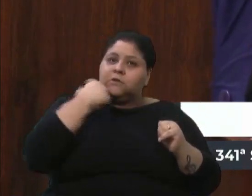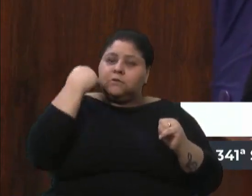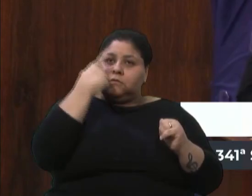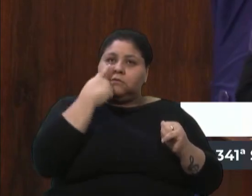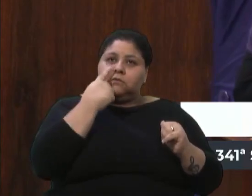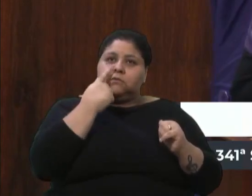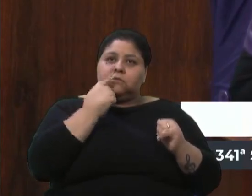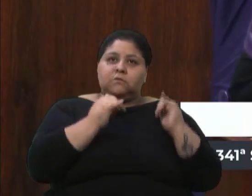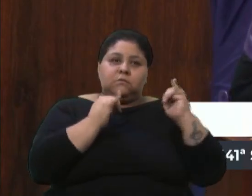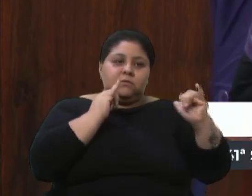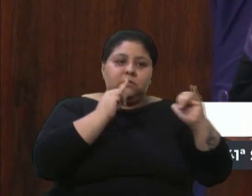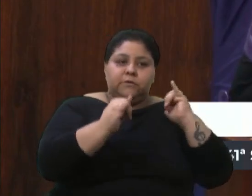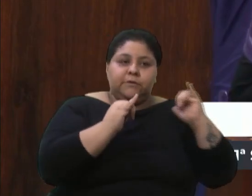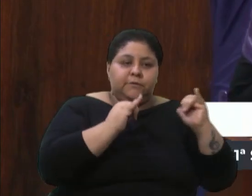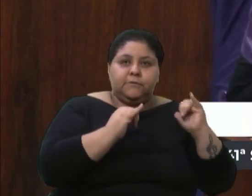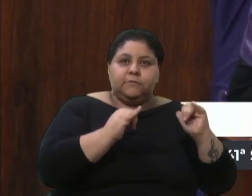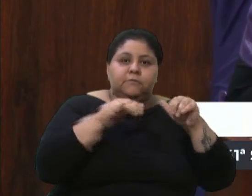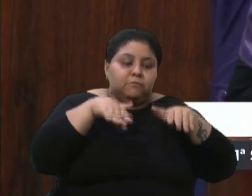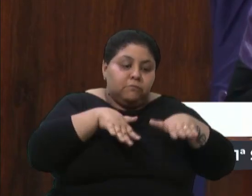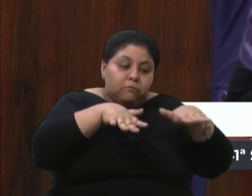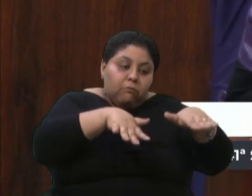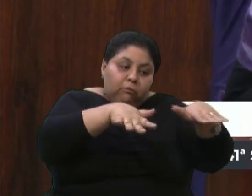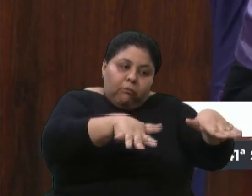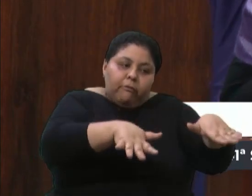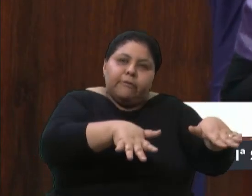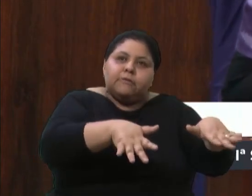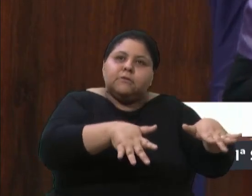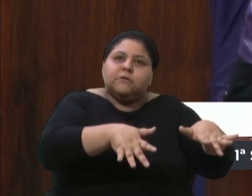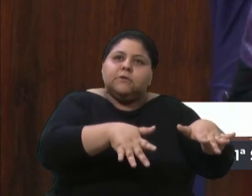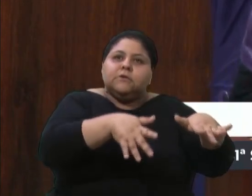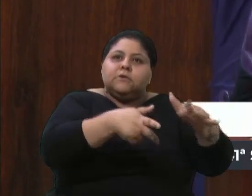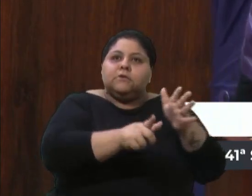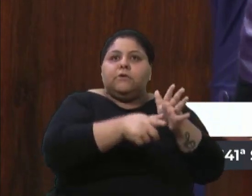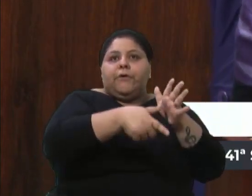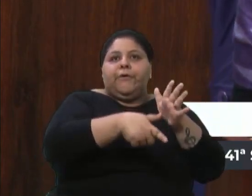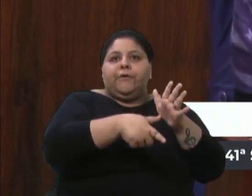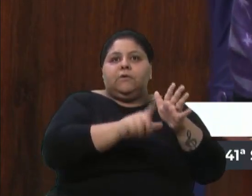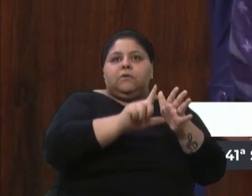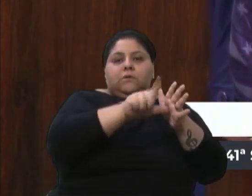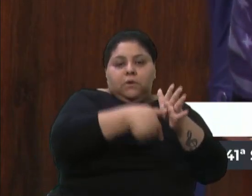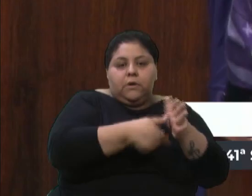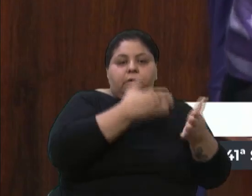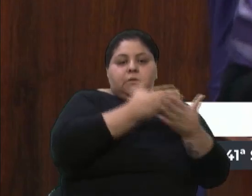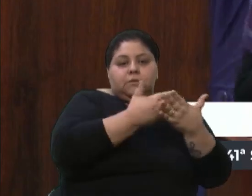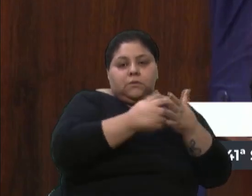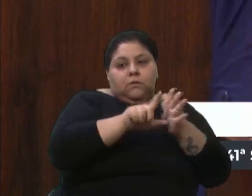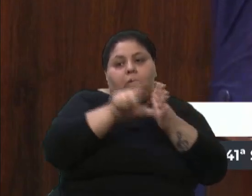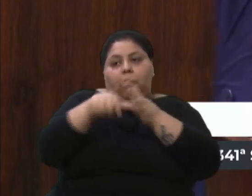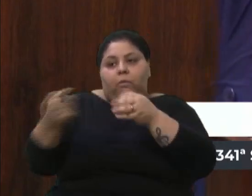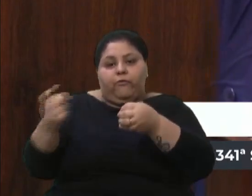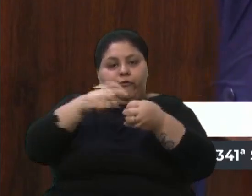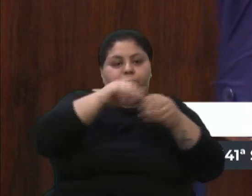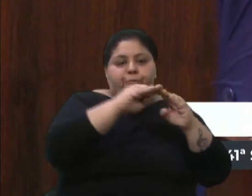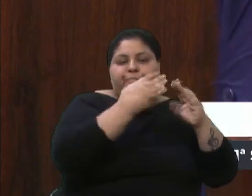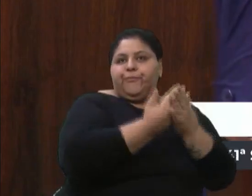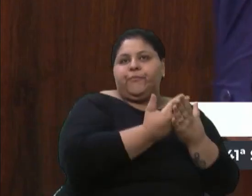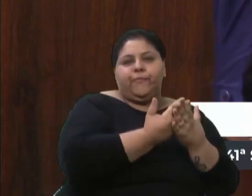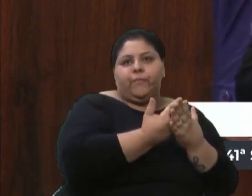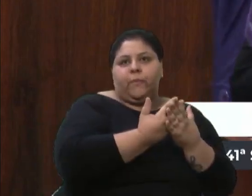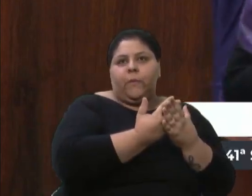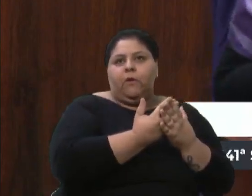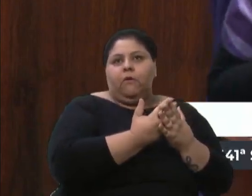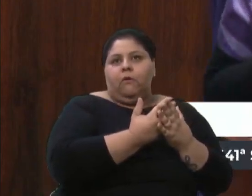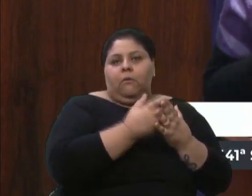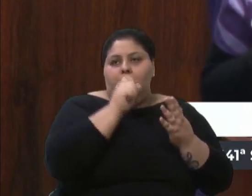cidade, tanto para começar a aula, como depois na volta, que ele vai ter que estudar. Então, não é porque um ou outro